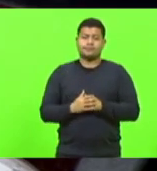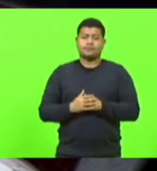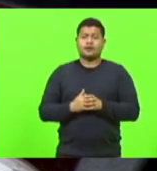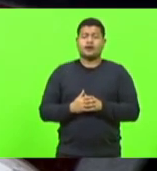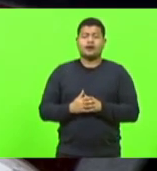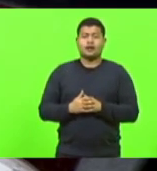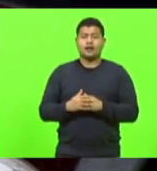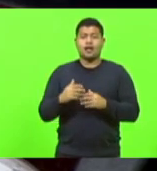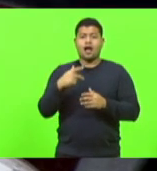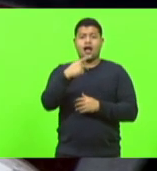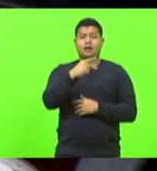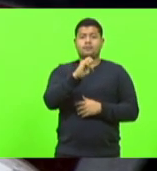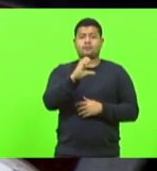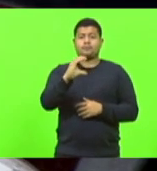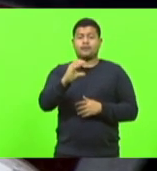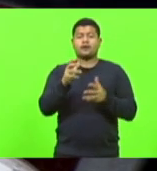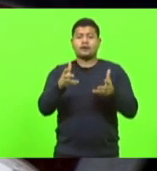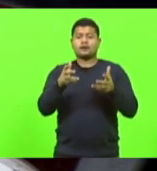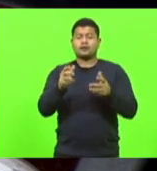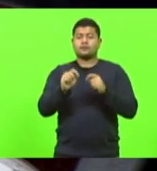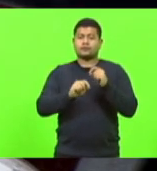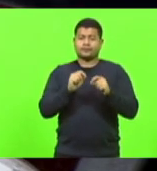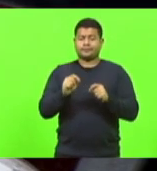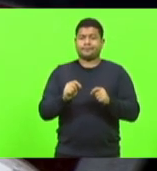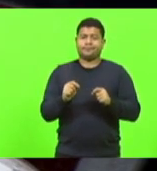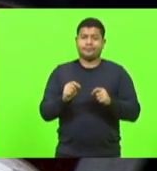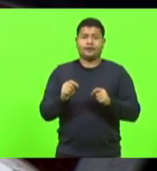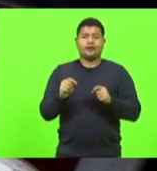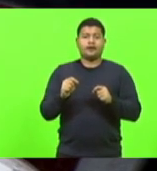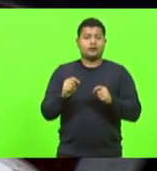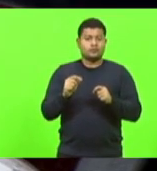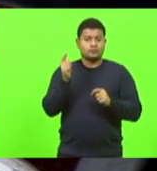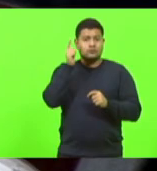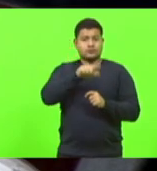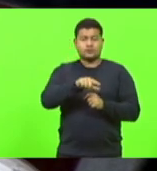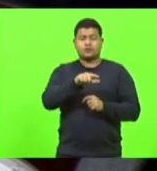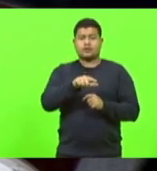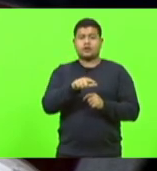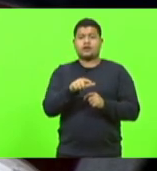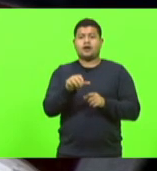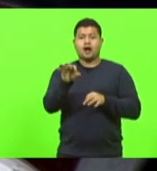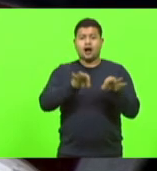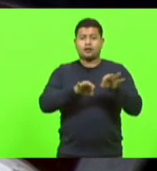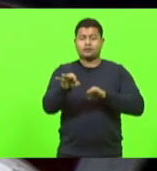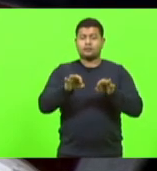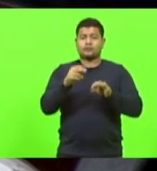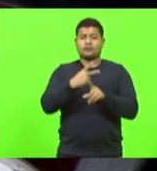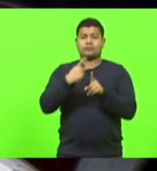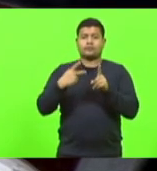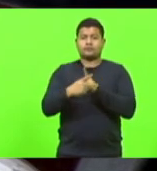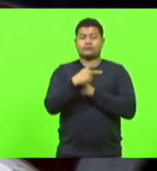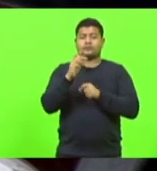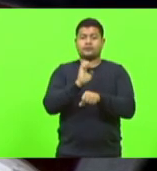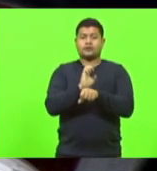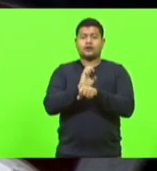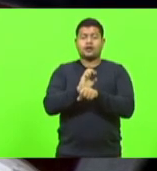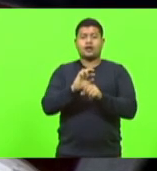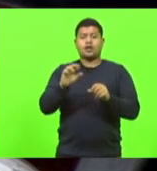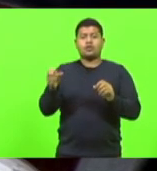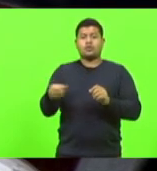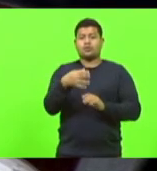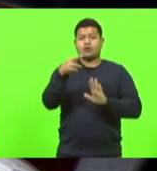ela busca substância enquadrar a Previdência Estadual na nas novas regras constitucionais